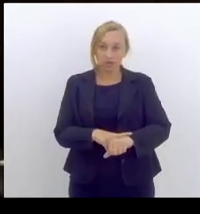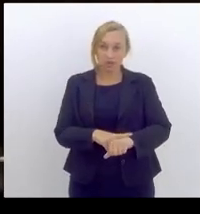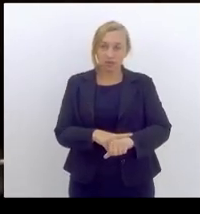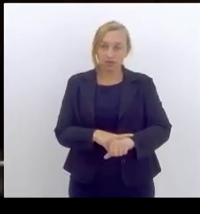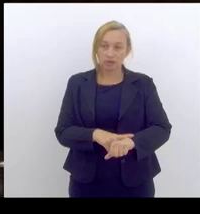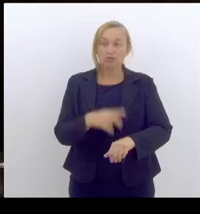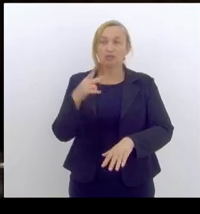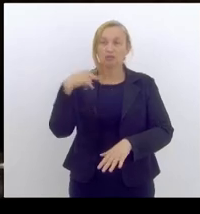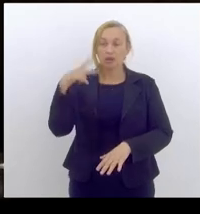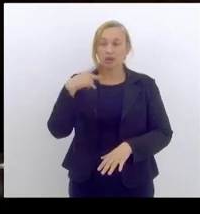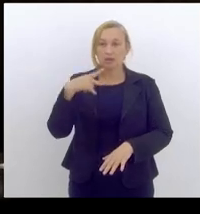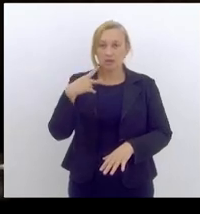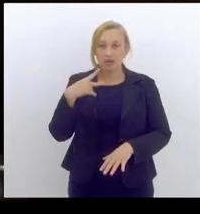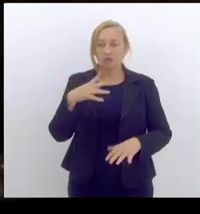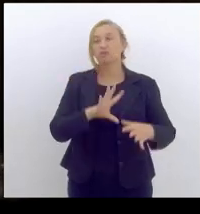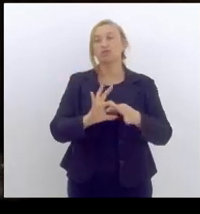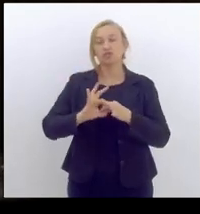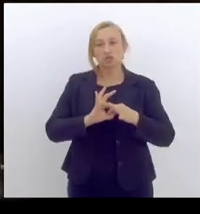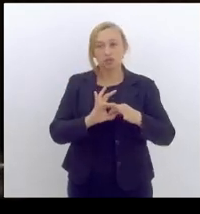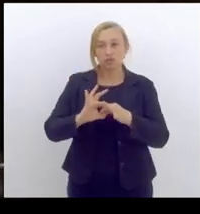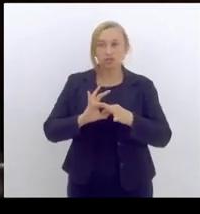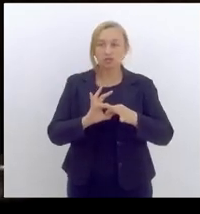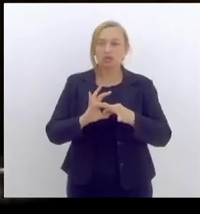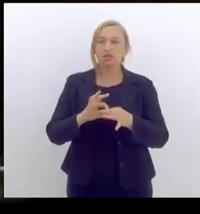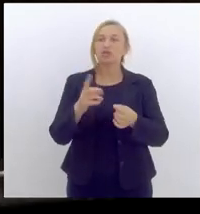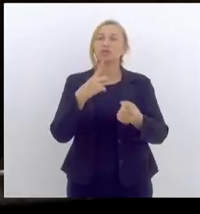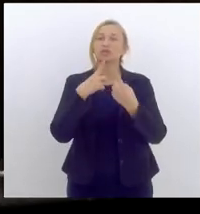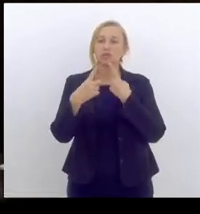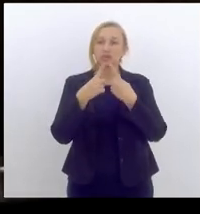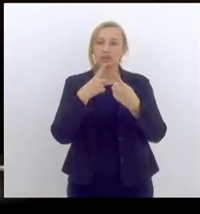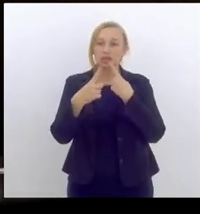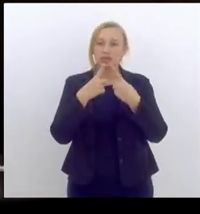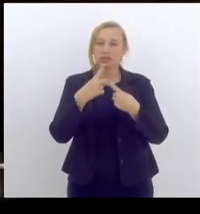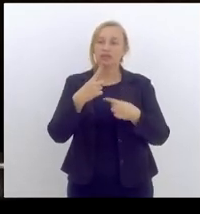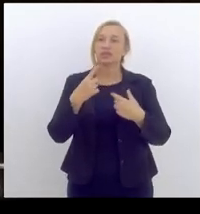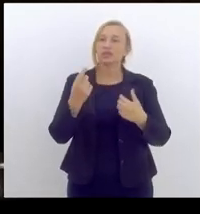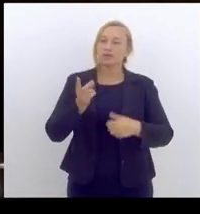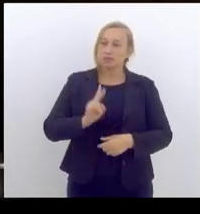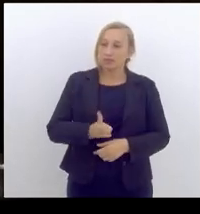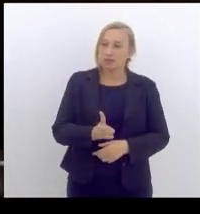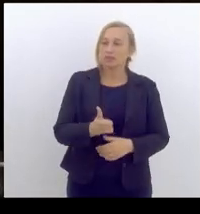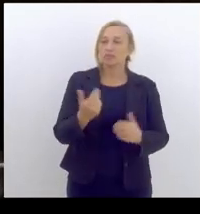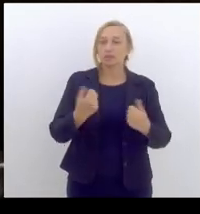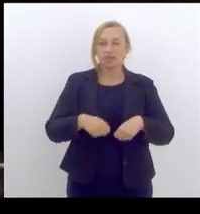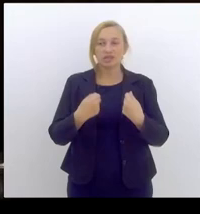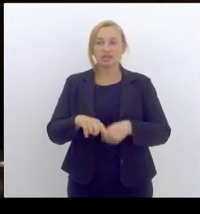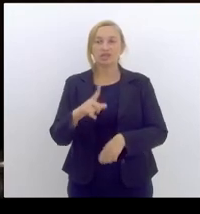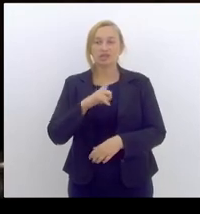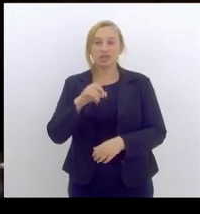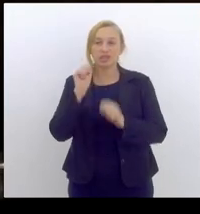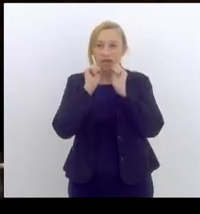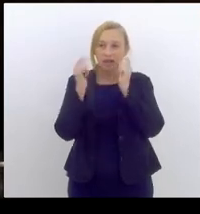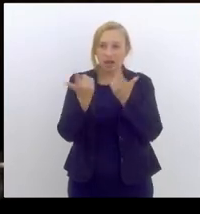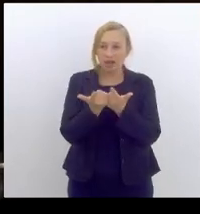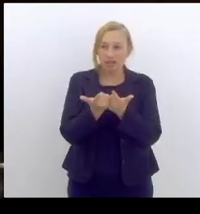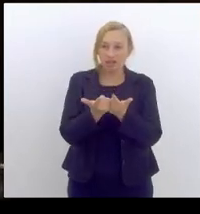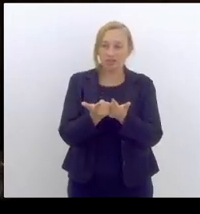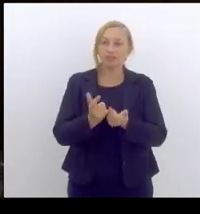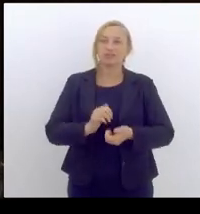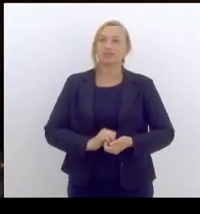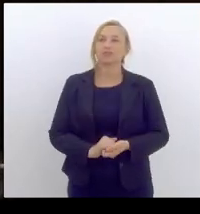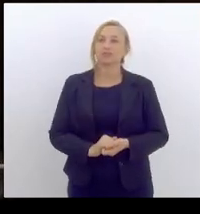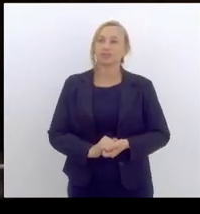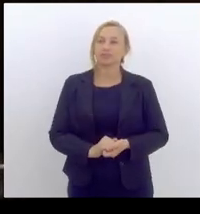parlamento unido, com um debate que sempre precisa ser feito na Alerj, estabelecido.